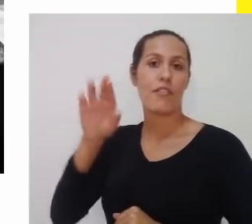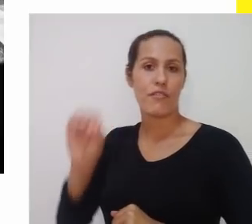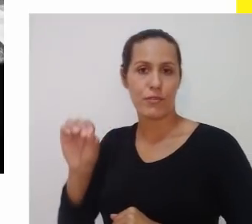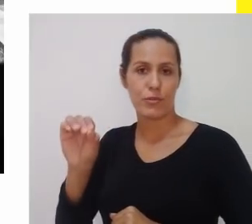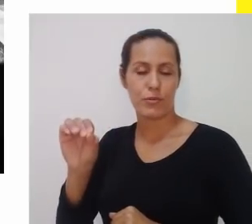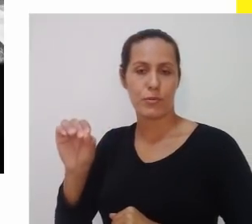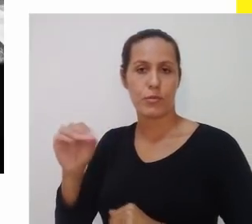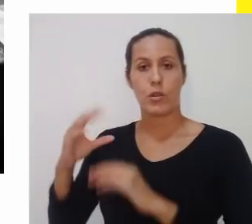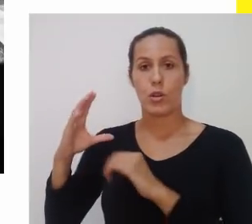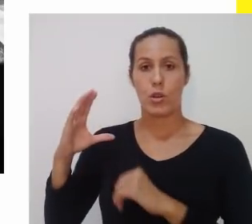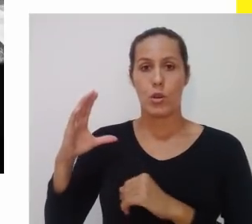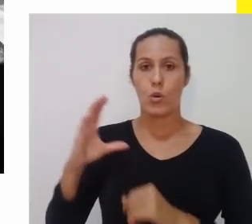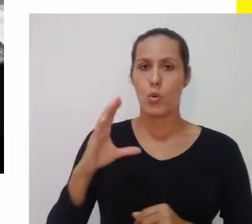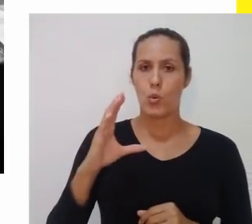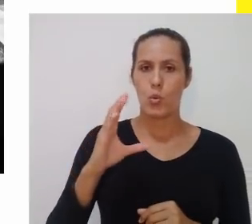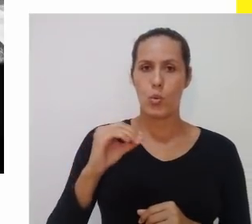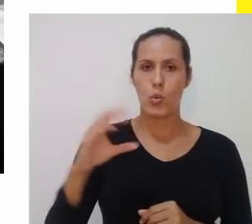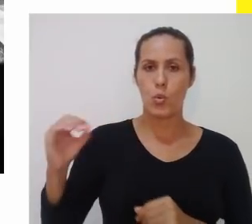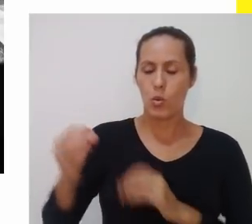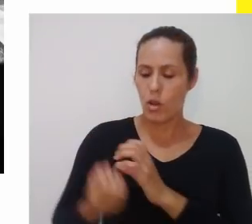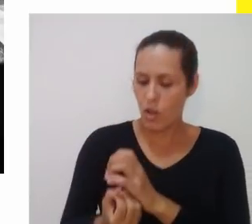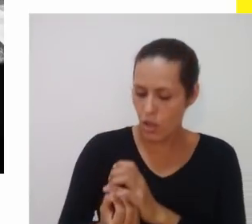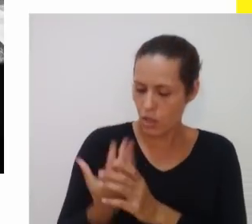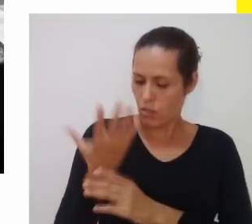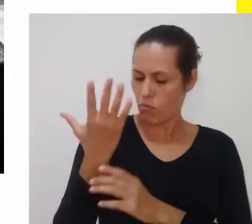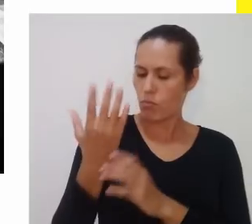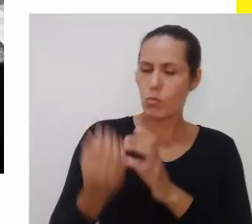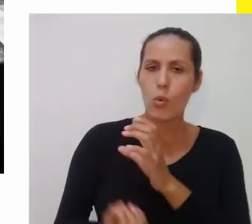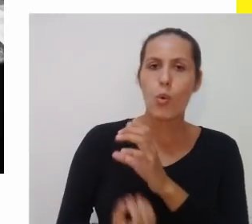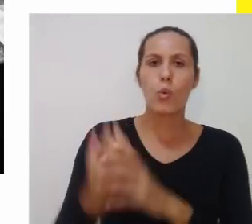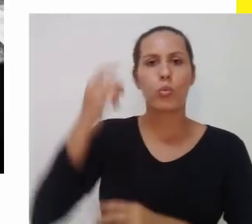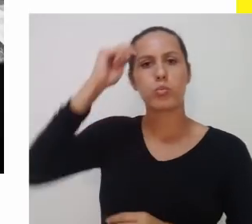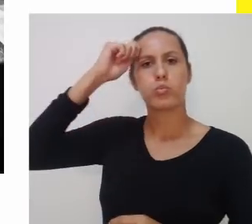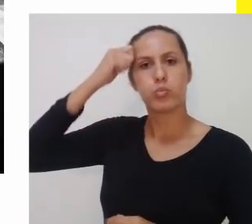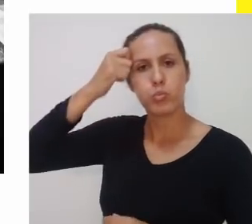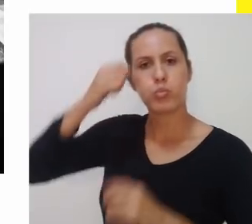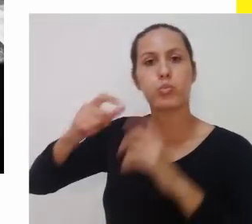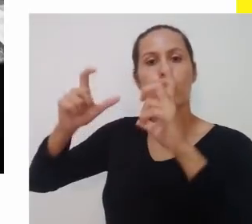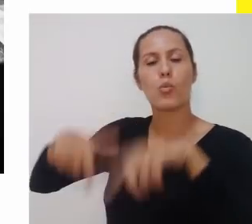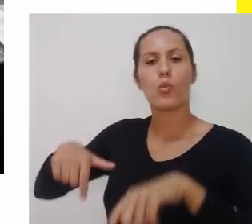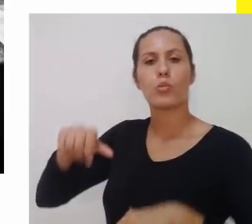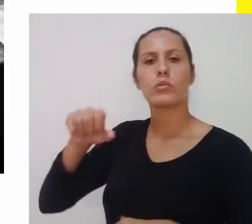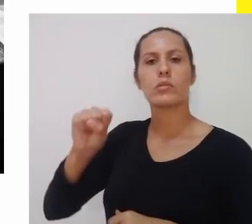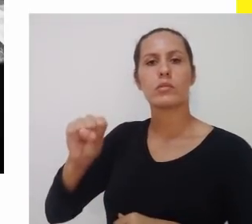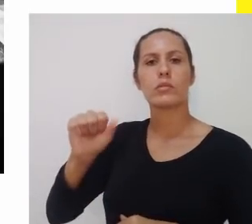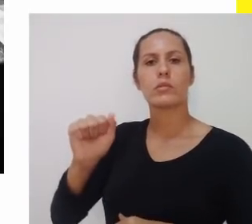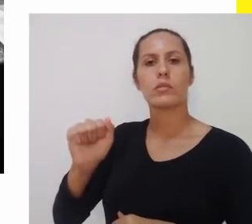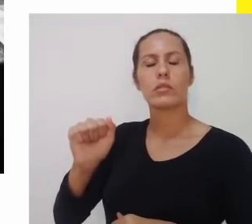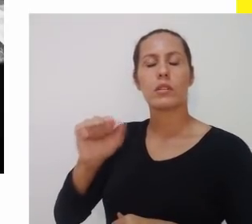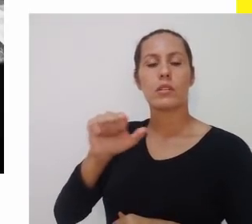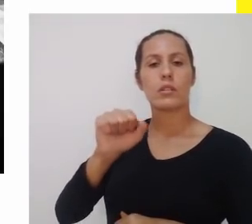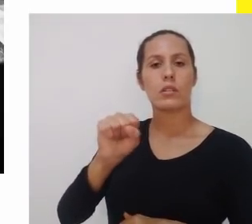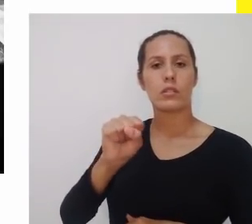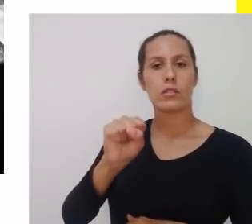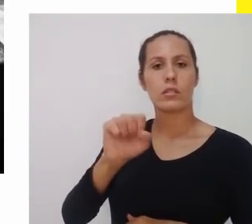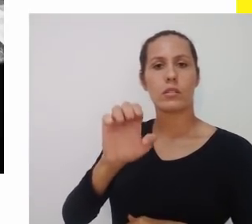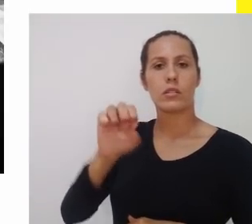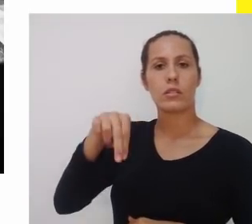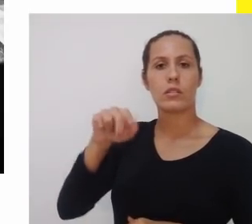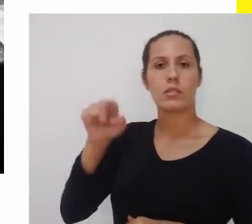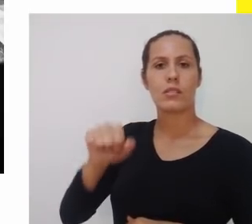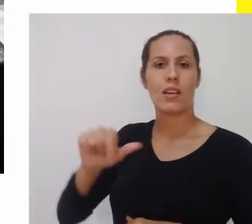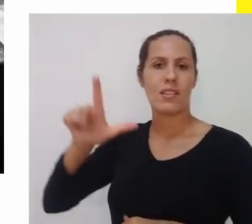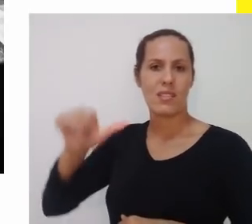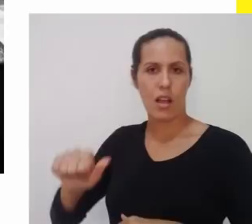O coco é nascido na senzala. Isso, é nascido com o negro, é nascido na senzala.